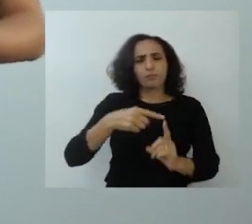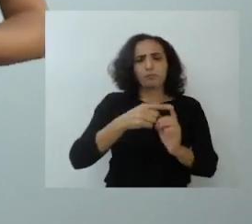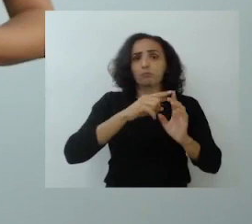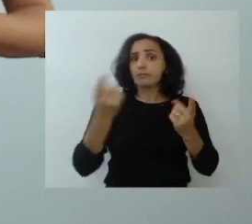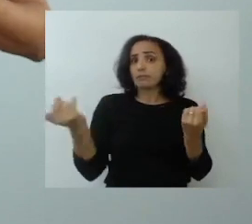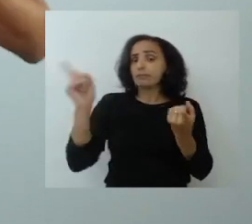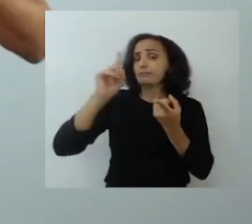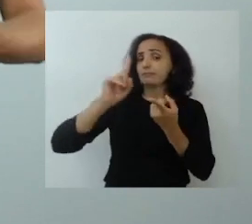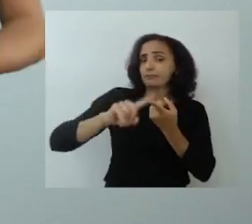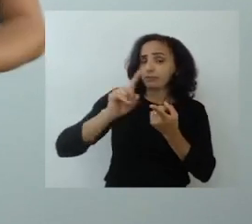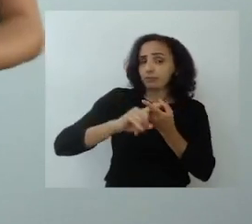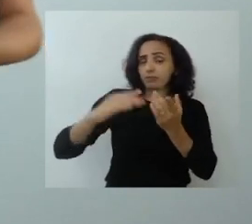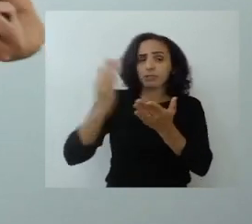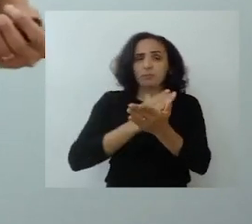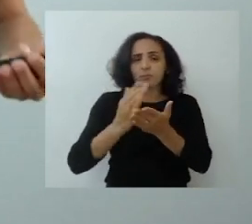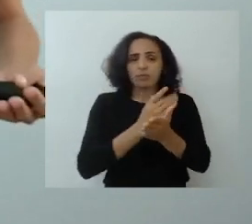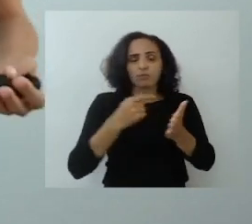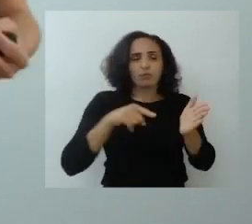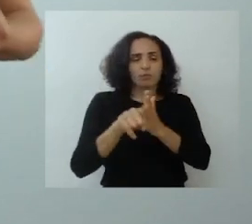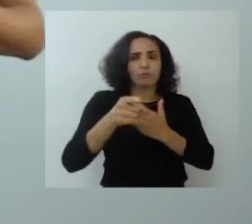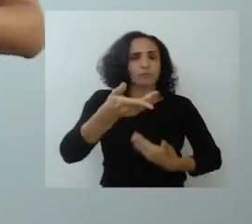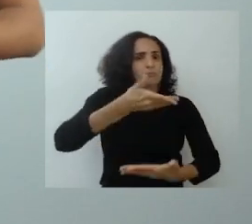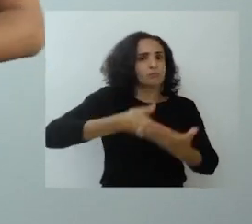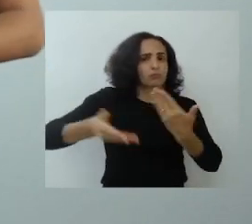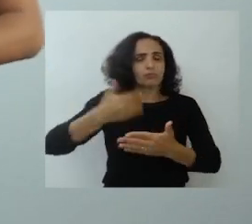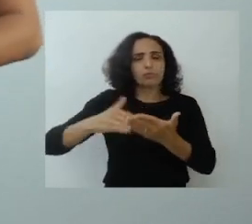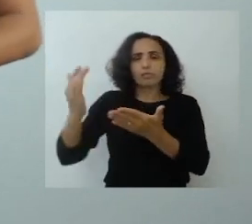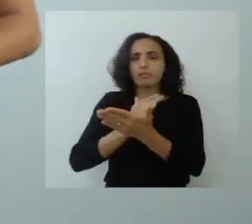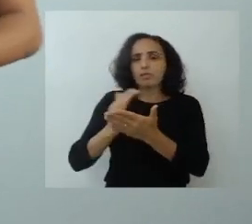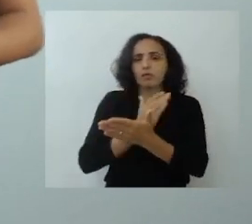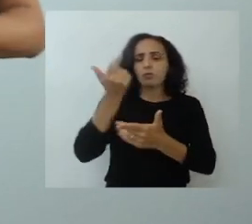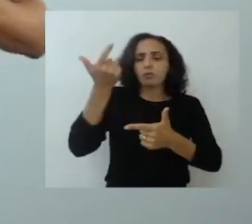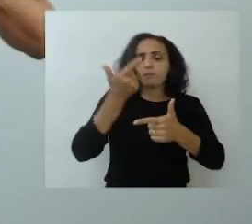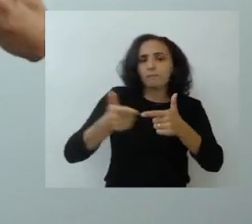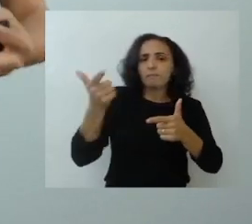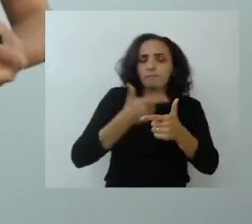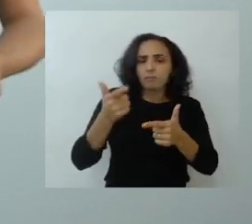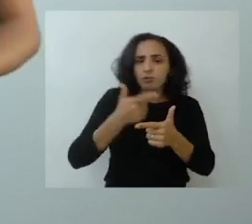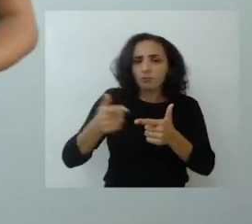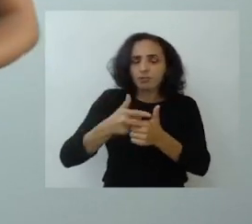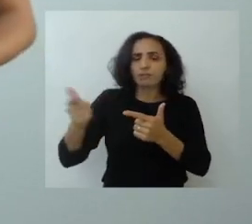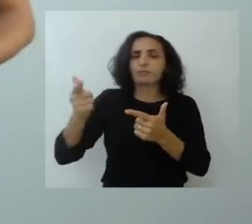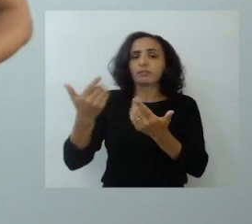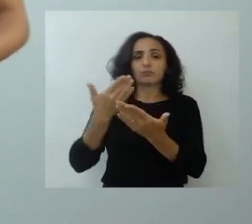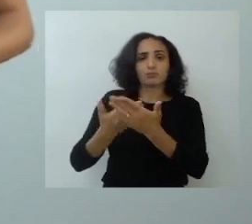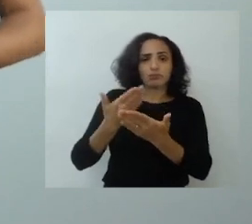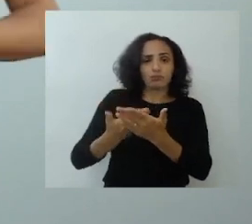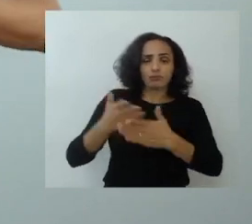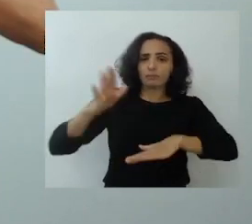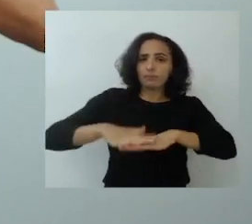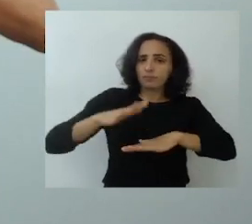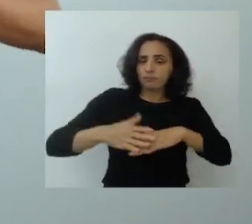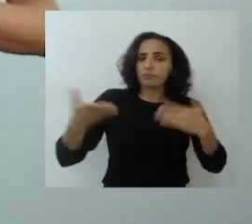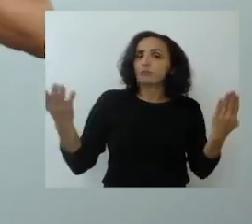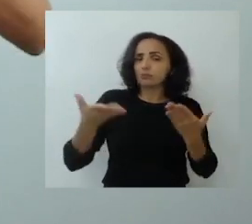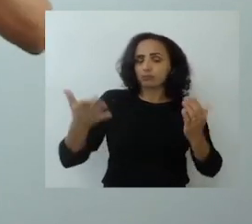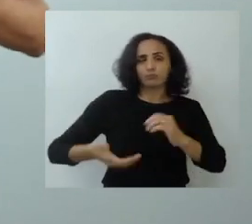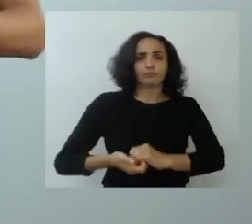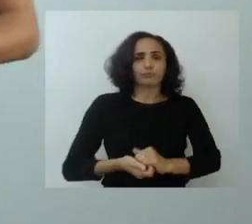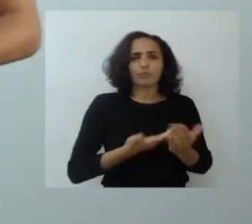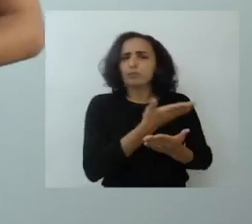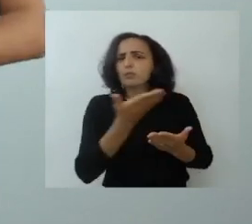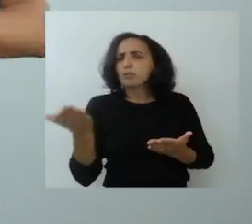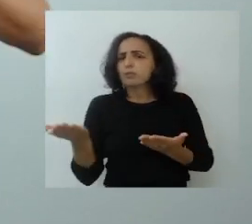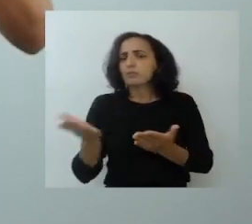além das questões envolvendo os problemas de máximos e mínimos. Então vamos iniciar. Antes de começar, aquele